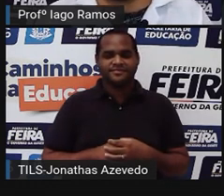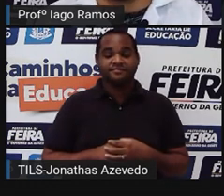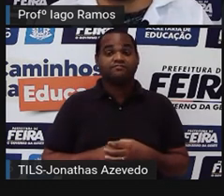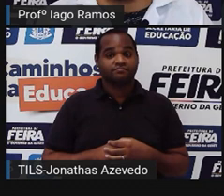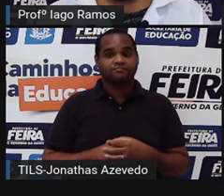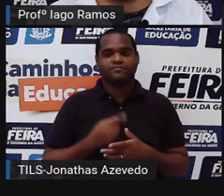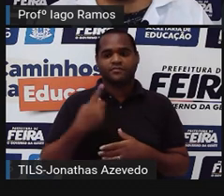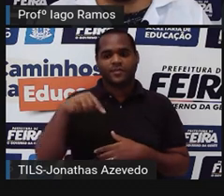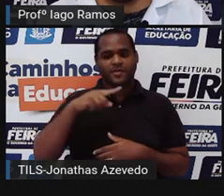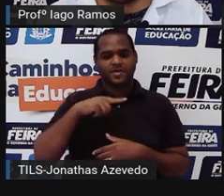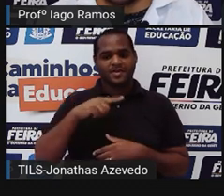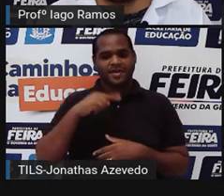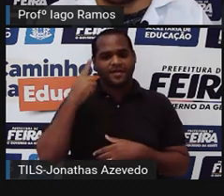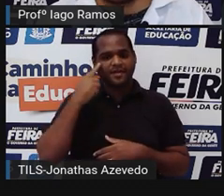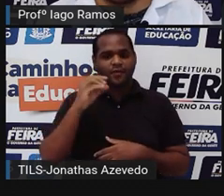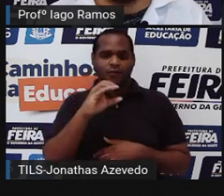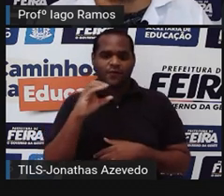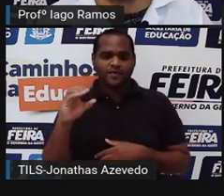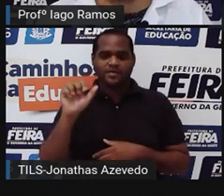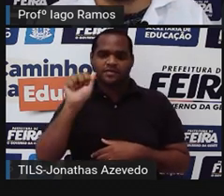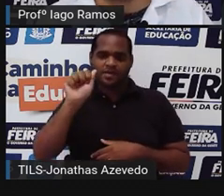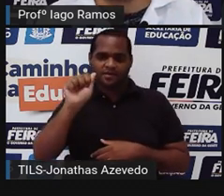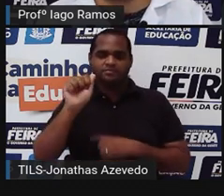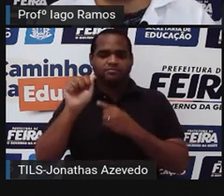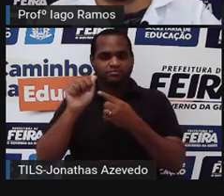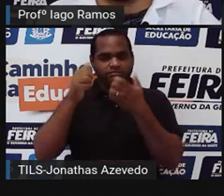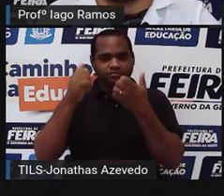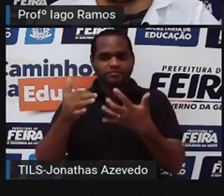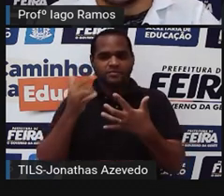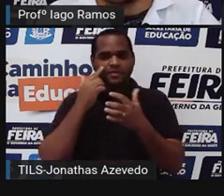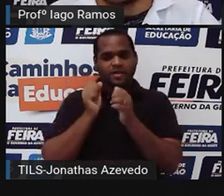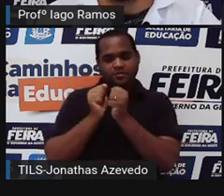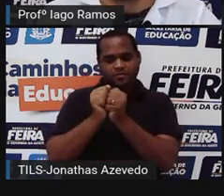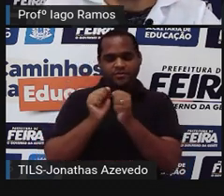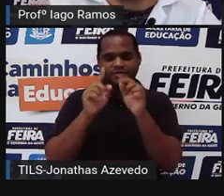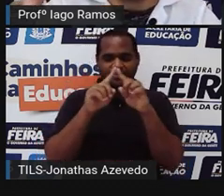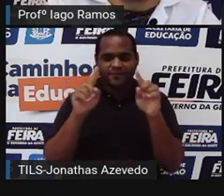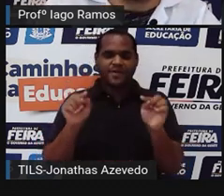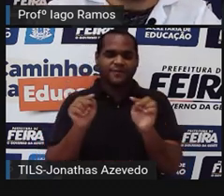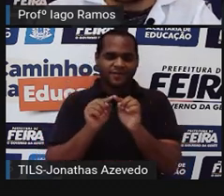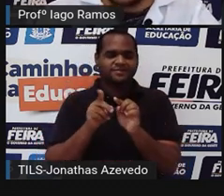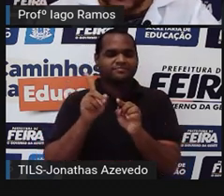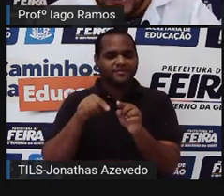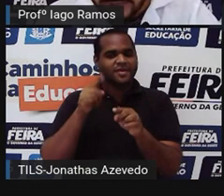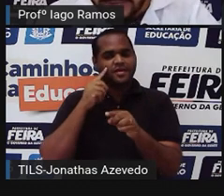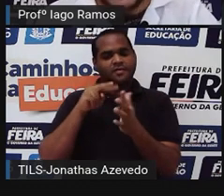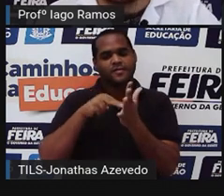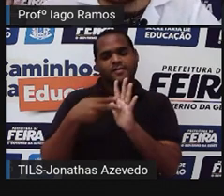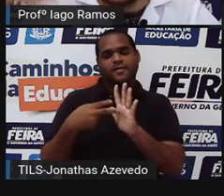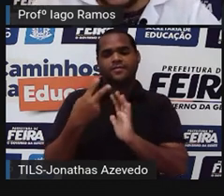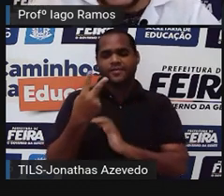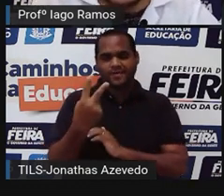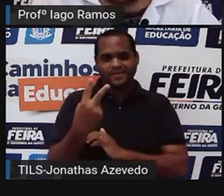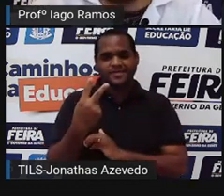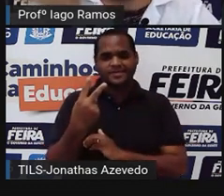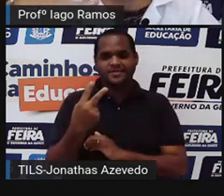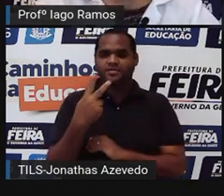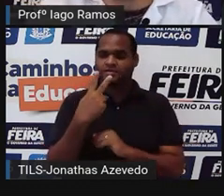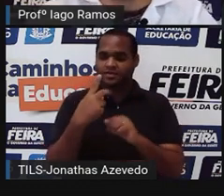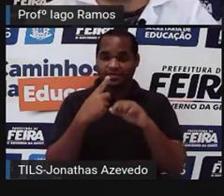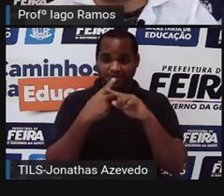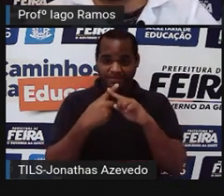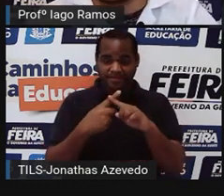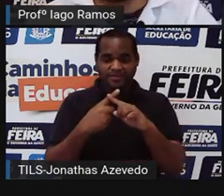a gente tem um coeficiente a, que é o que acompanha o termo quadrático, que naquele caso é 2, tá? O x ao quadrado, quem